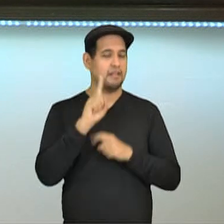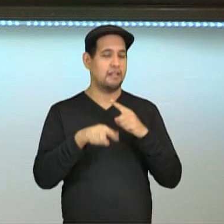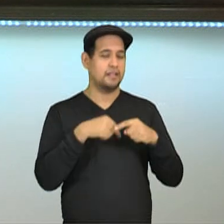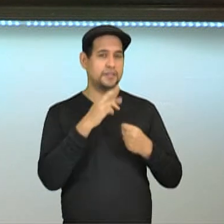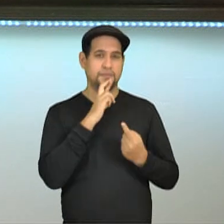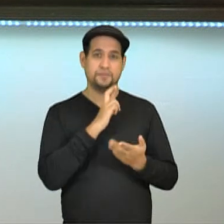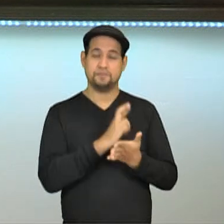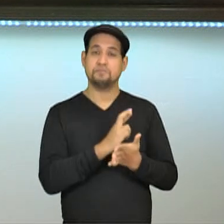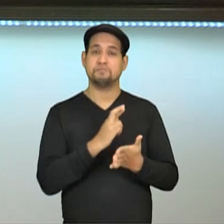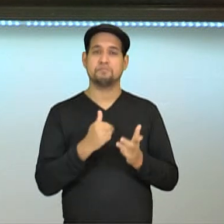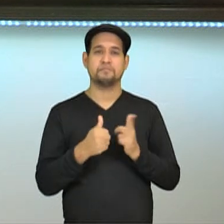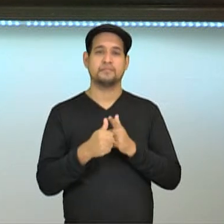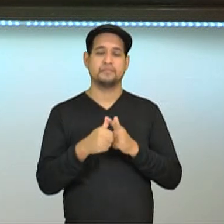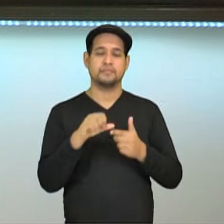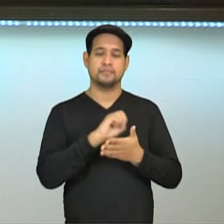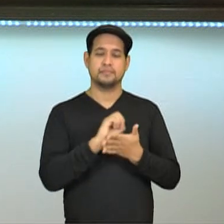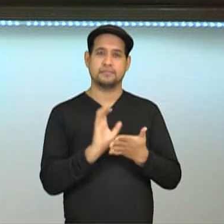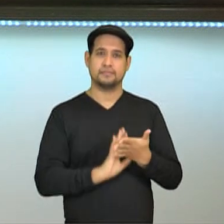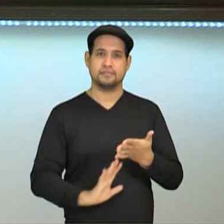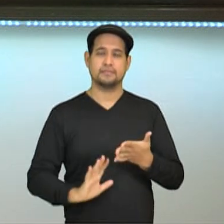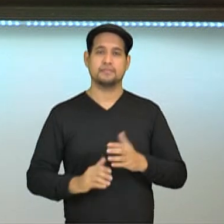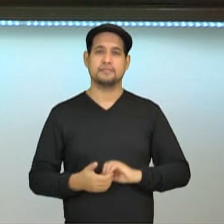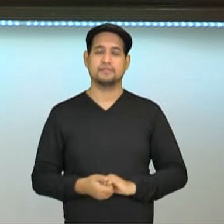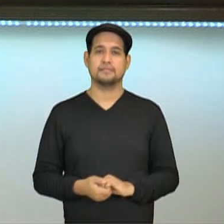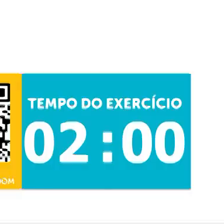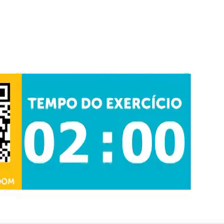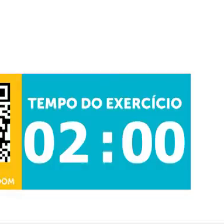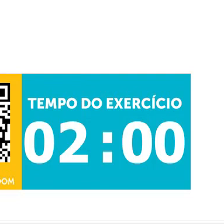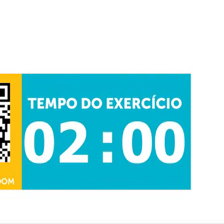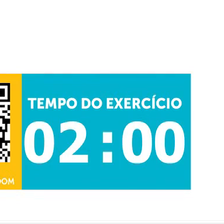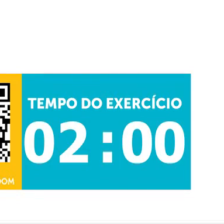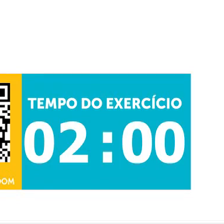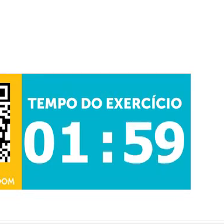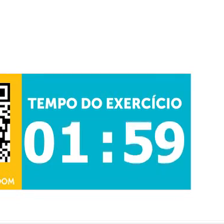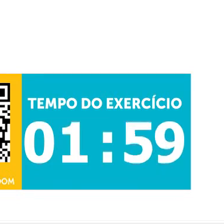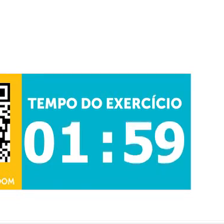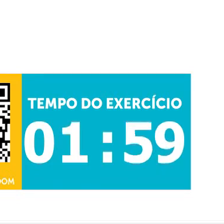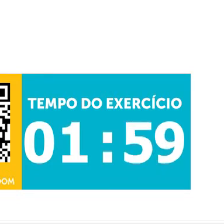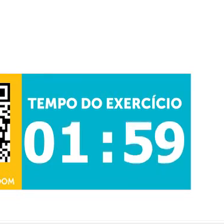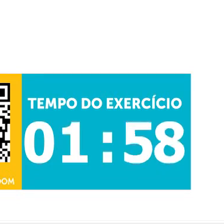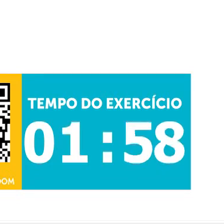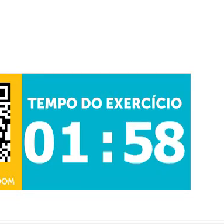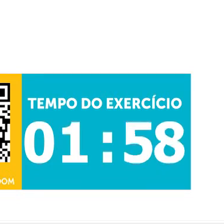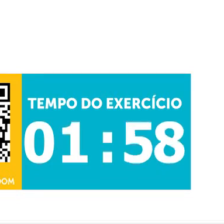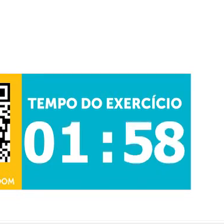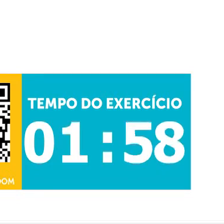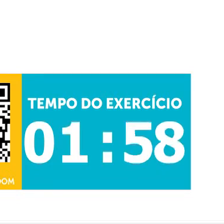responderem a nossa primeira atividade para aquecermos.